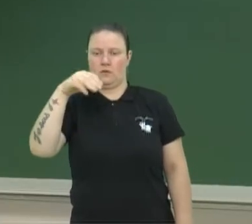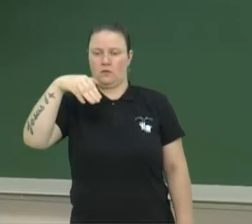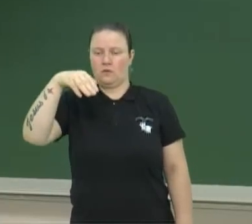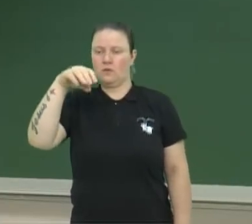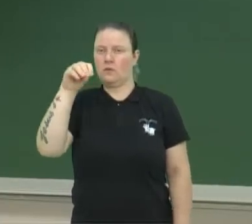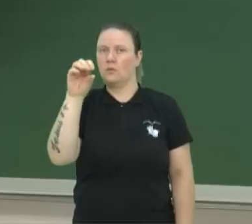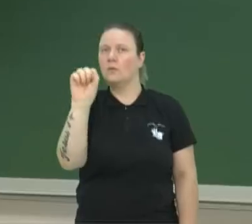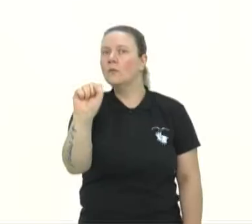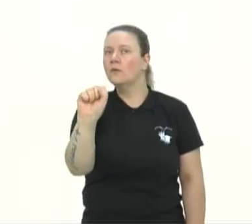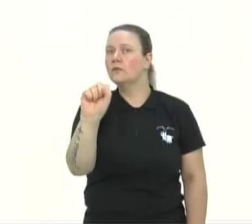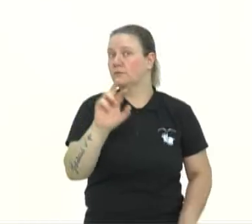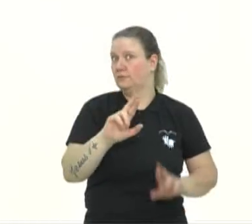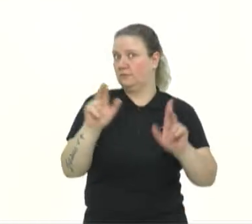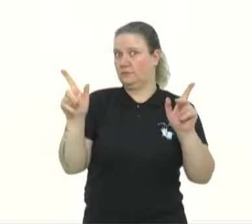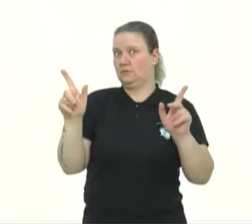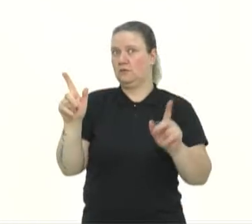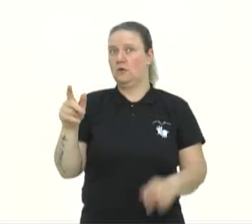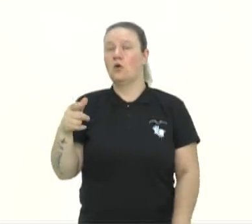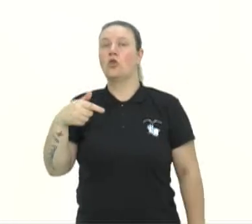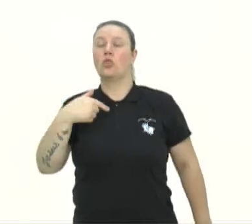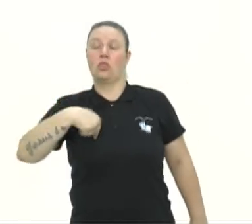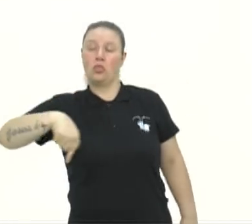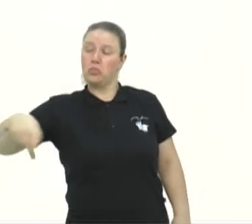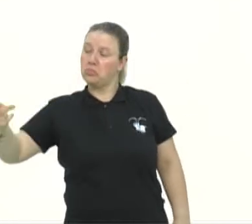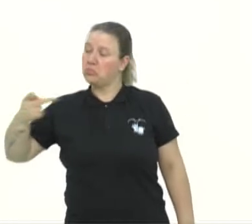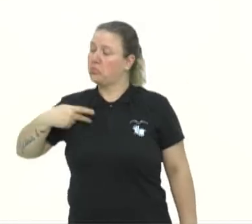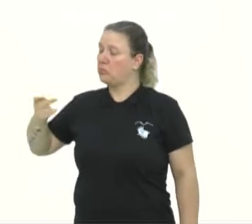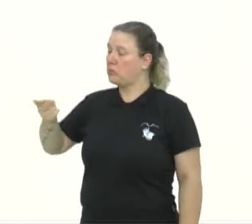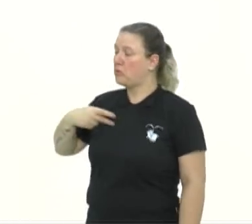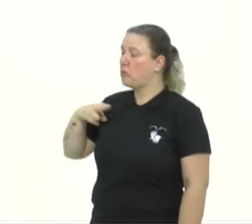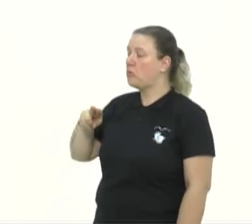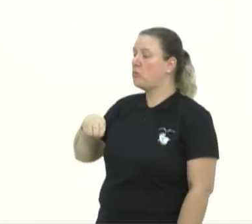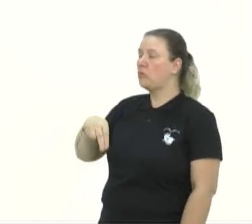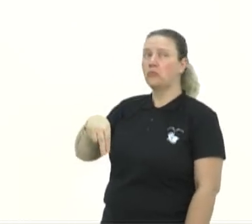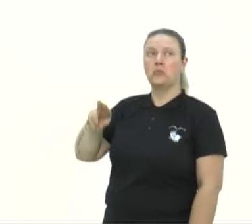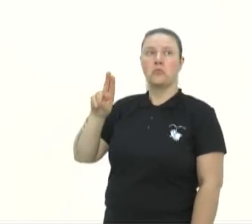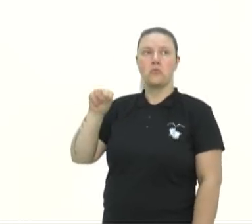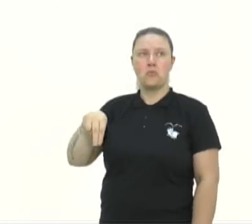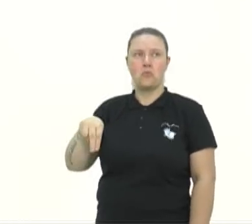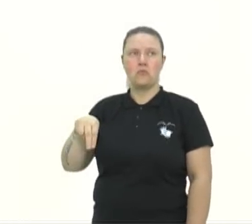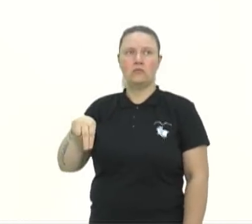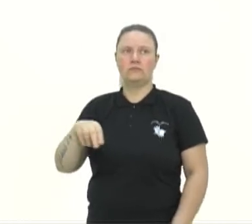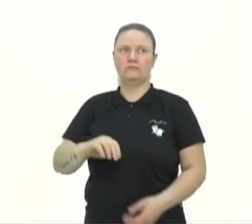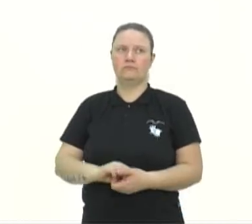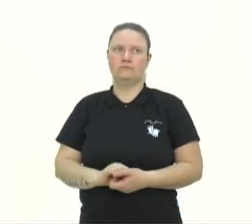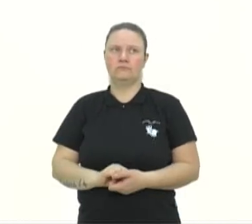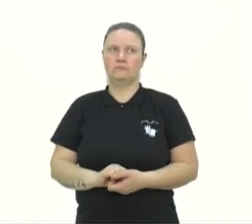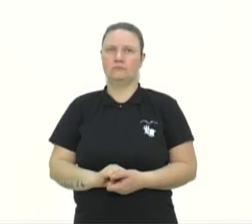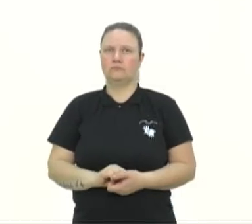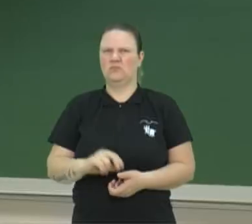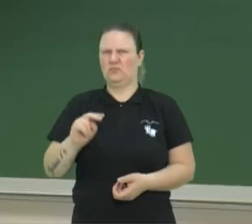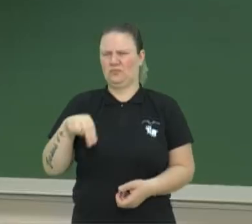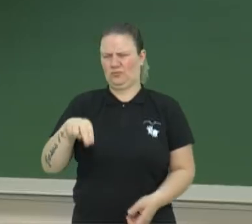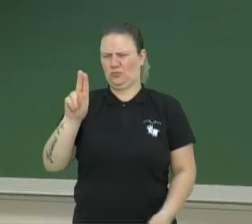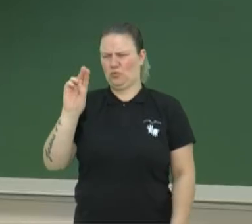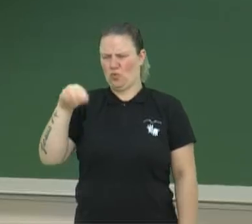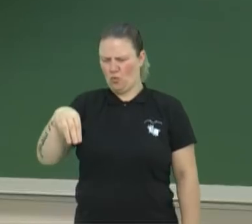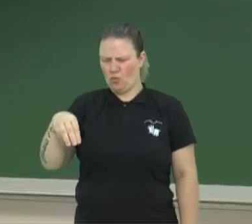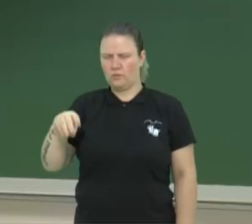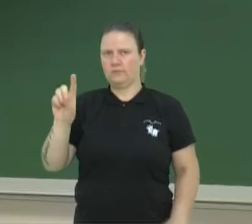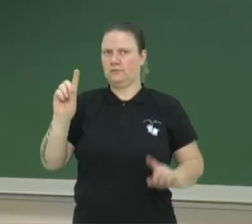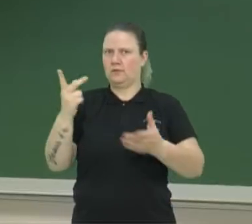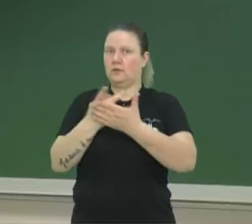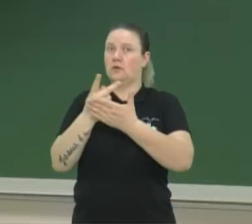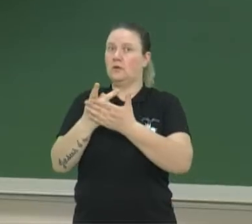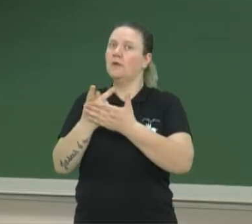outra transcrição. Nós num, né? Nós num. Se fosse na norma padrão, seria nós não,